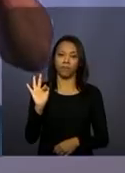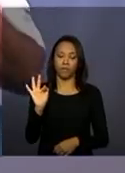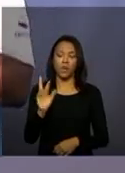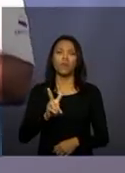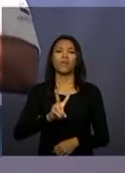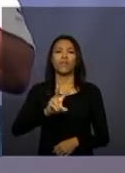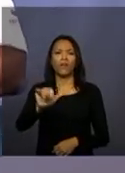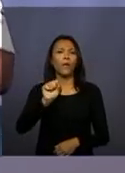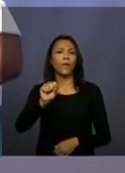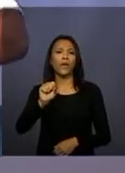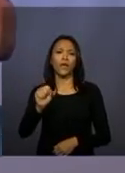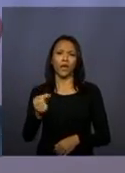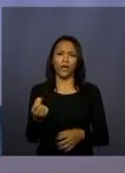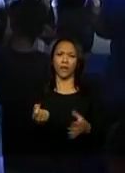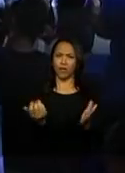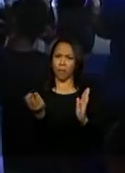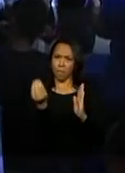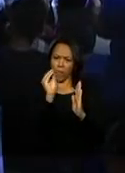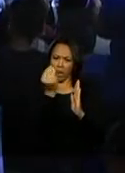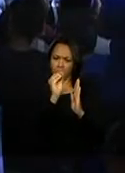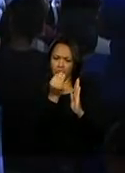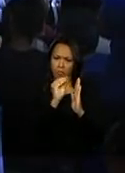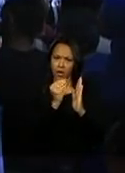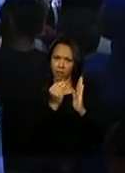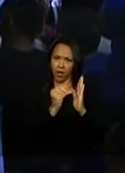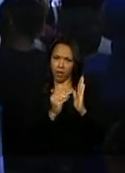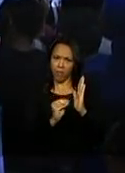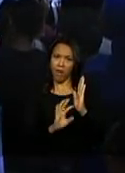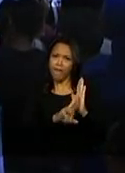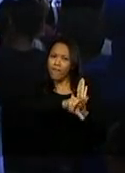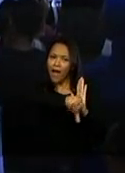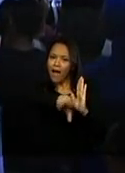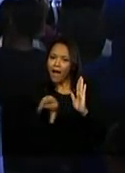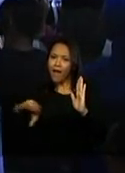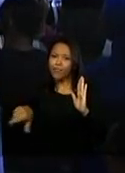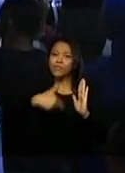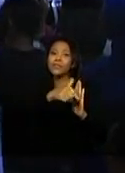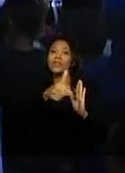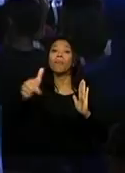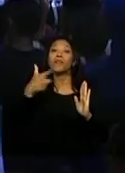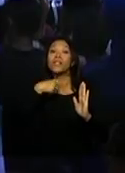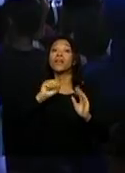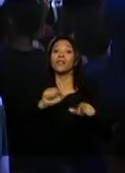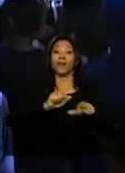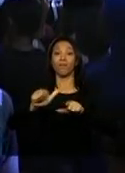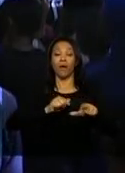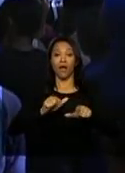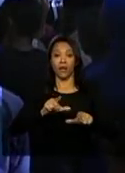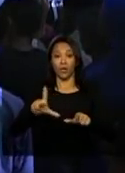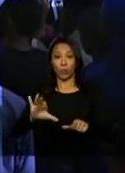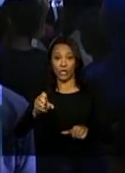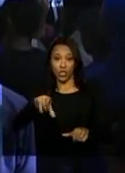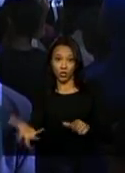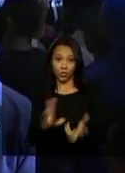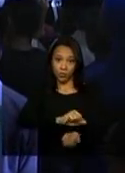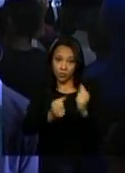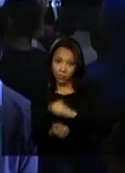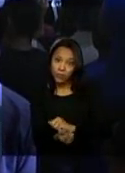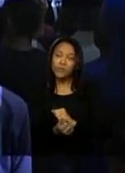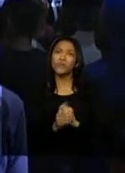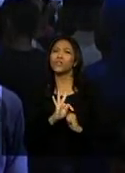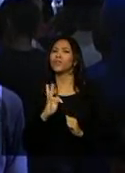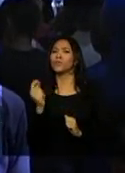vai incluir diversas, e nós acreditamos, diversas redes e catadores nesse Brasil. Porém, o Cataforte